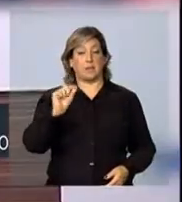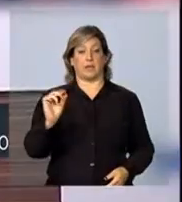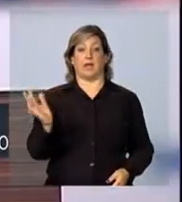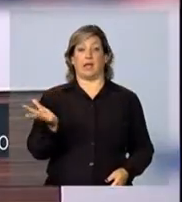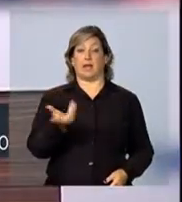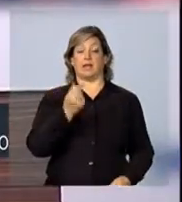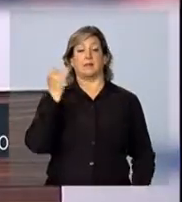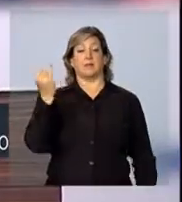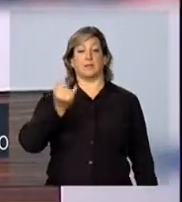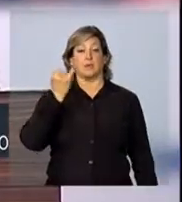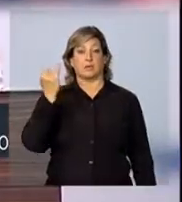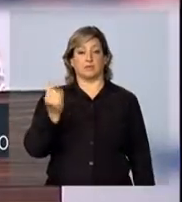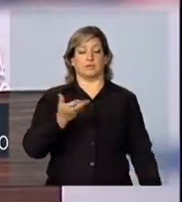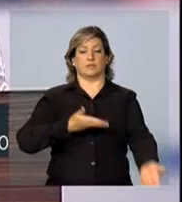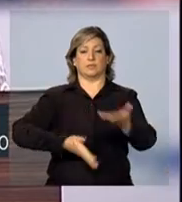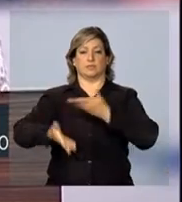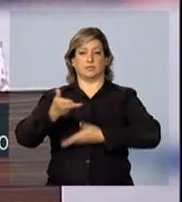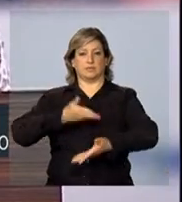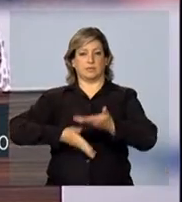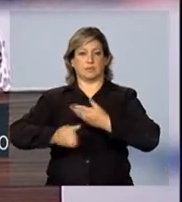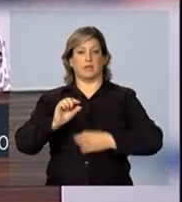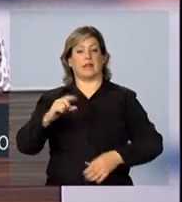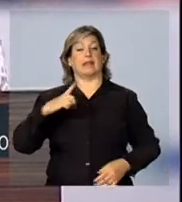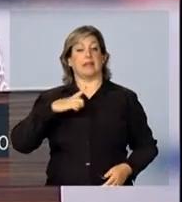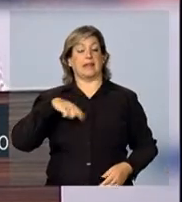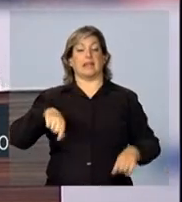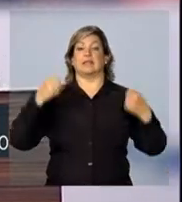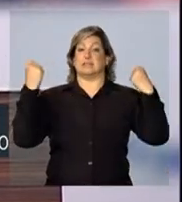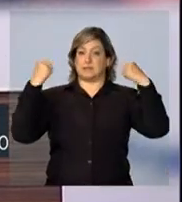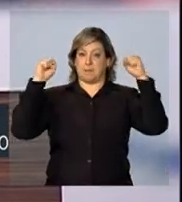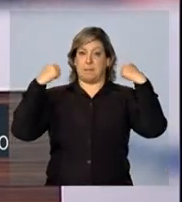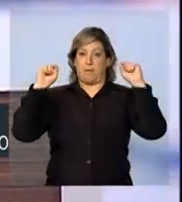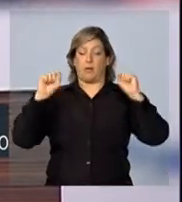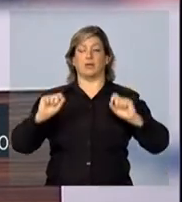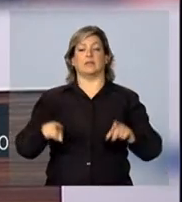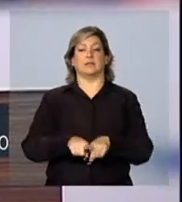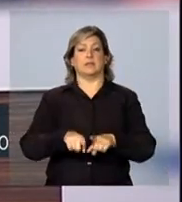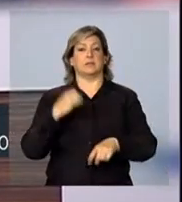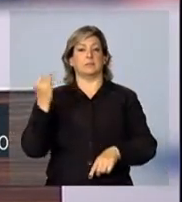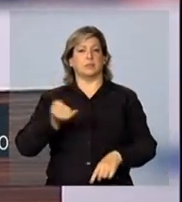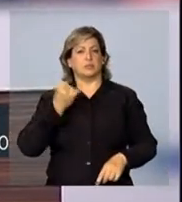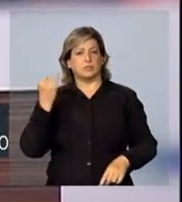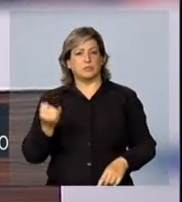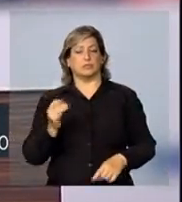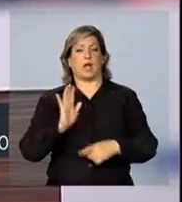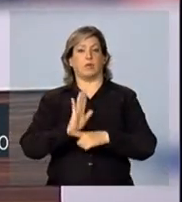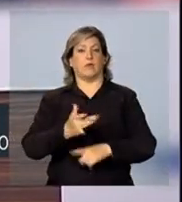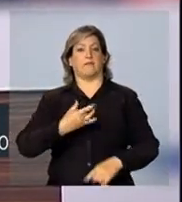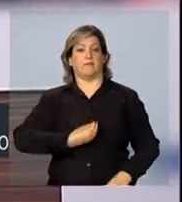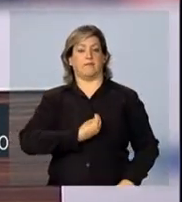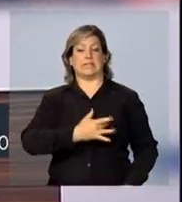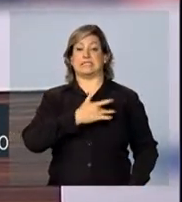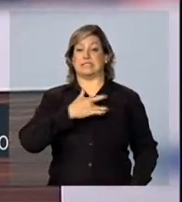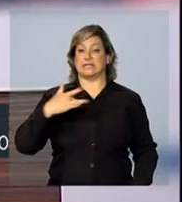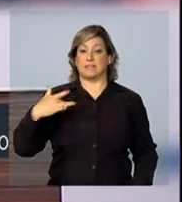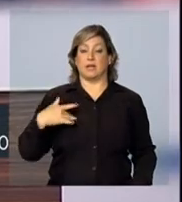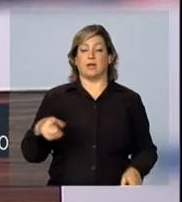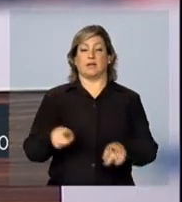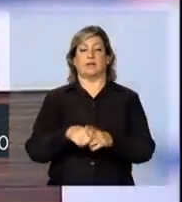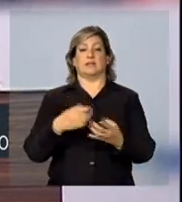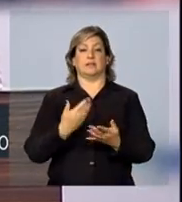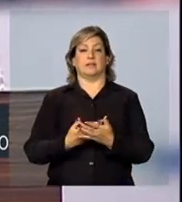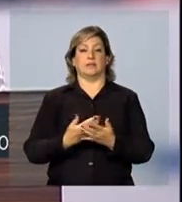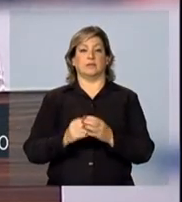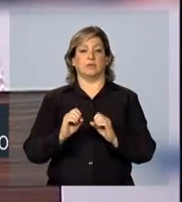a grande e importante articulação que tem o esporte capaz de impactar a saúde a cultura educação